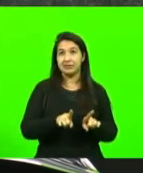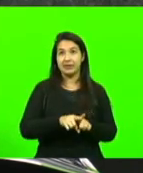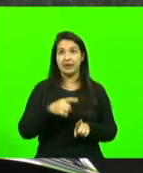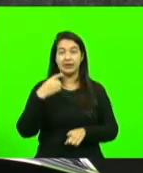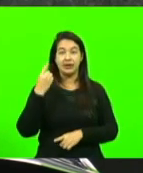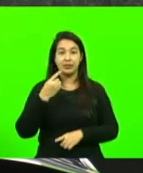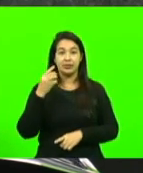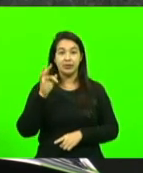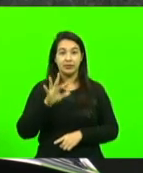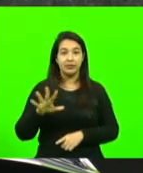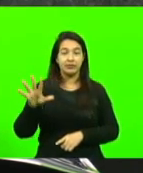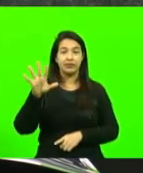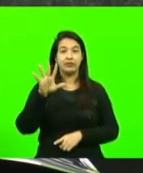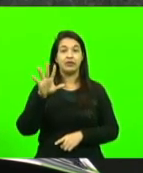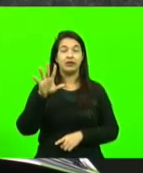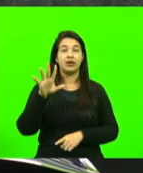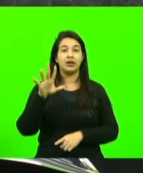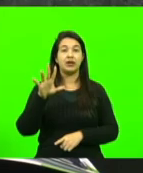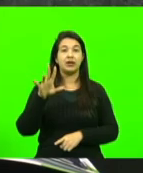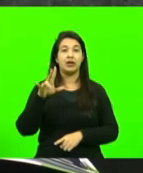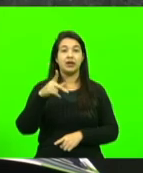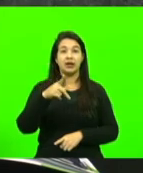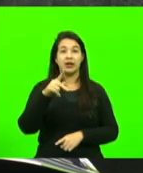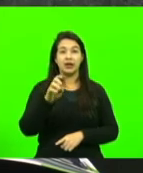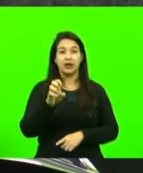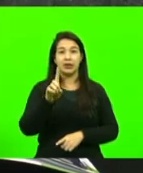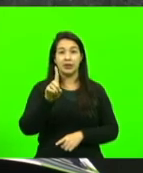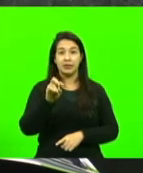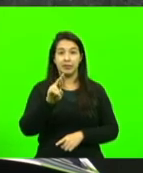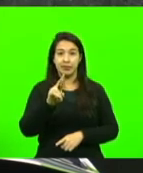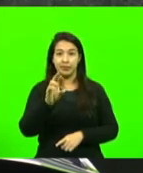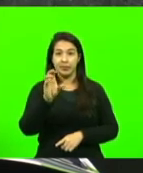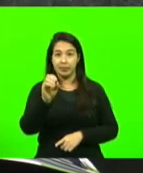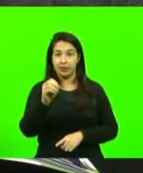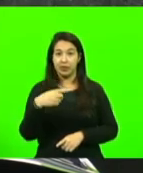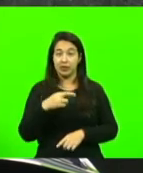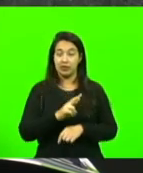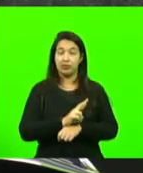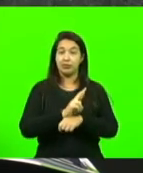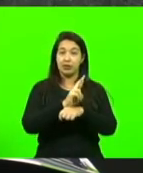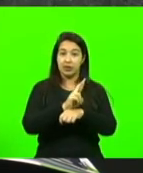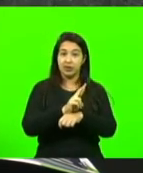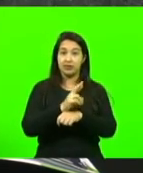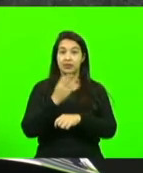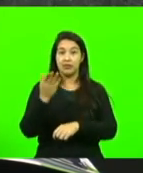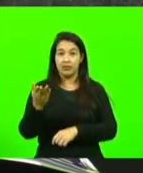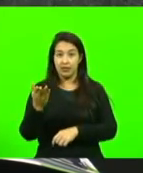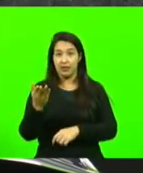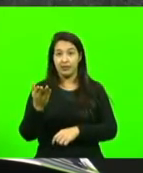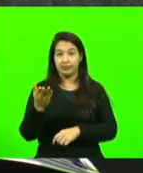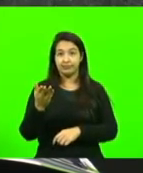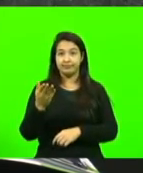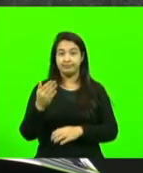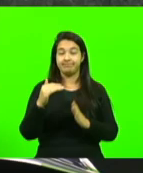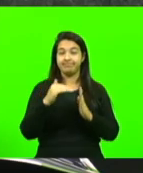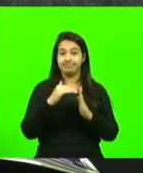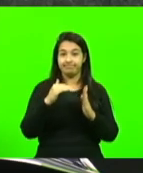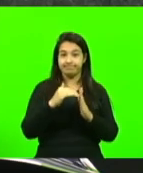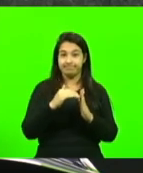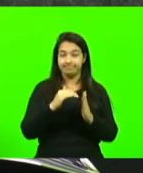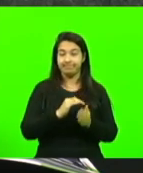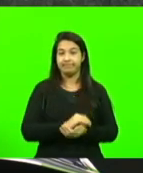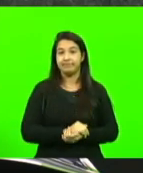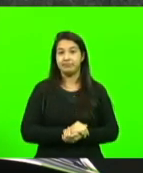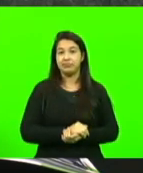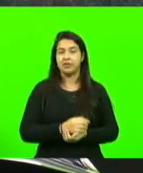Pedro uczai que nos representam no congresso nacional com outros deputados federais catarinenses de quem eu espero